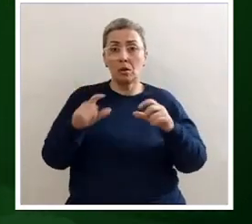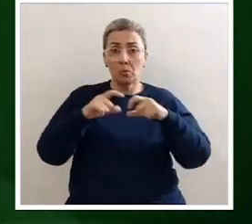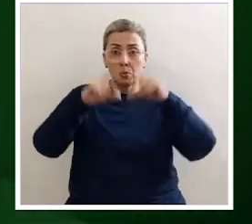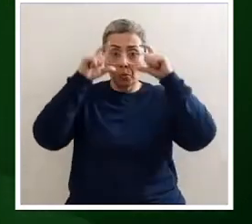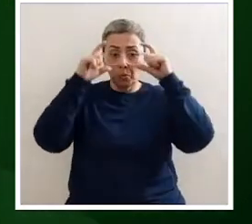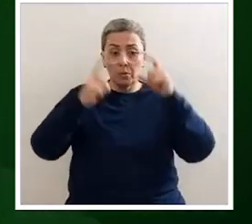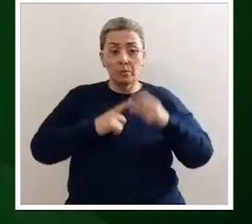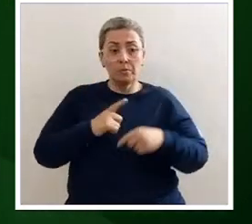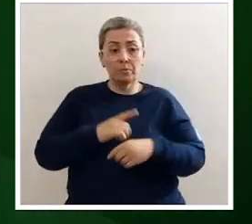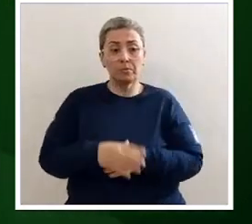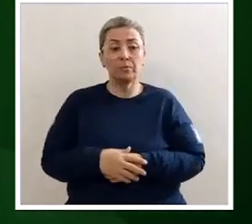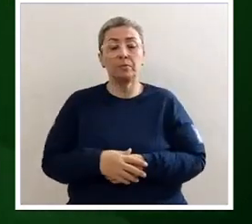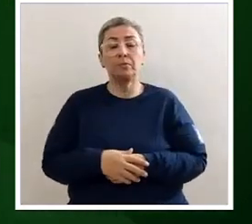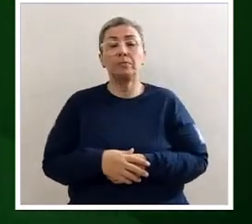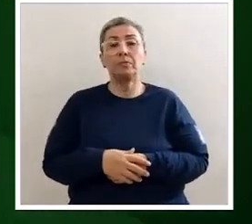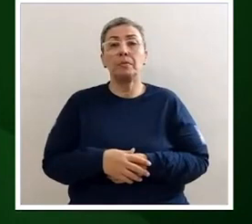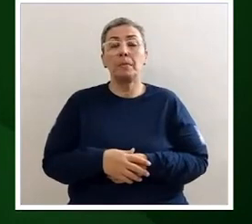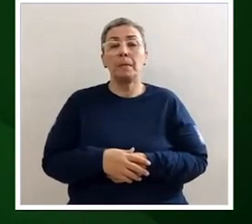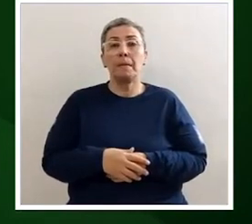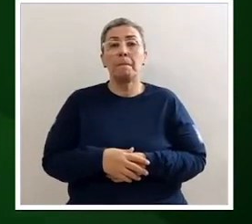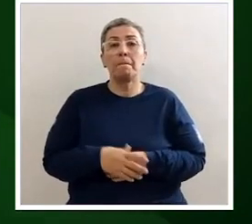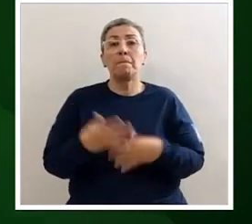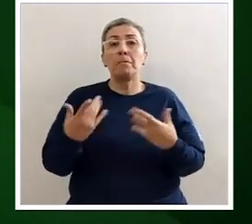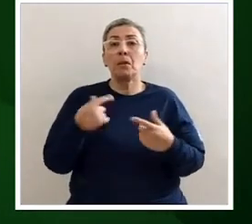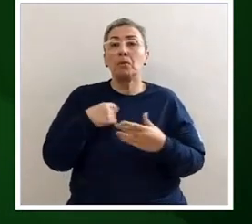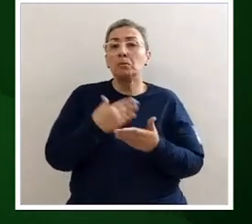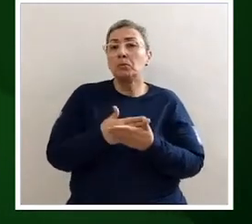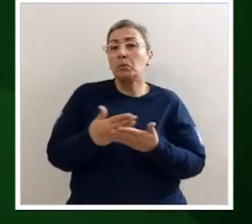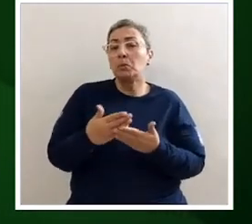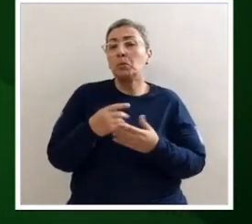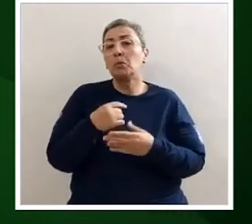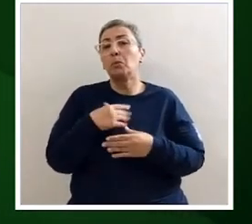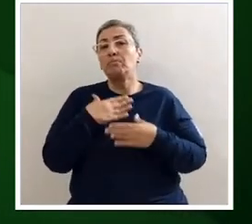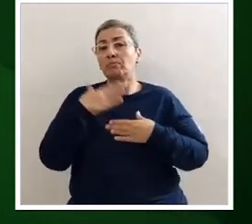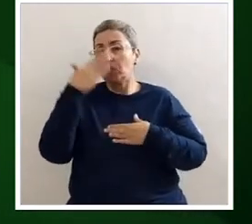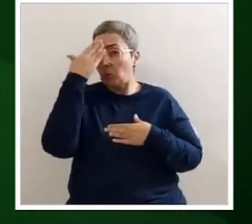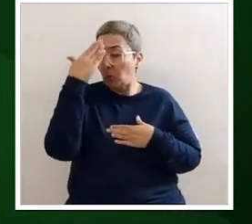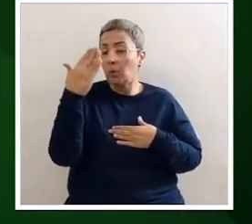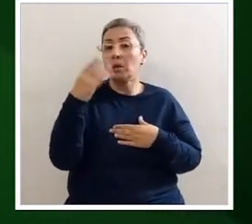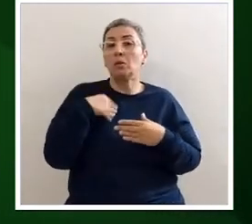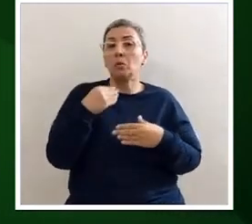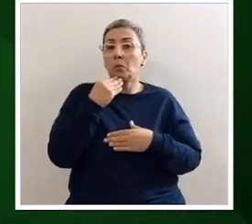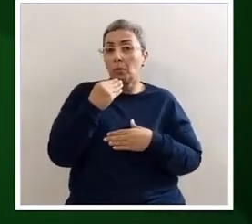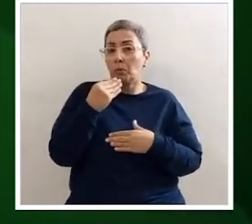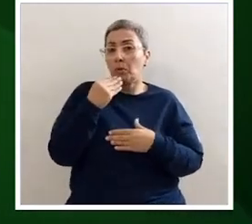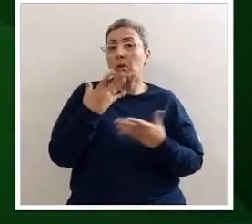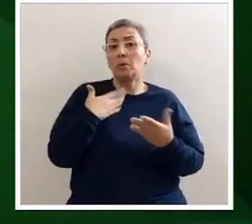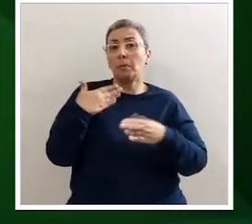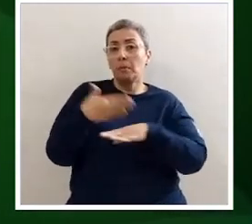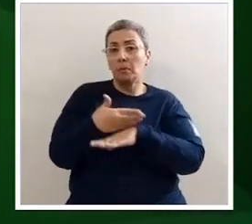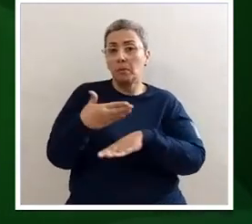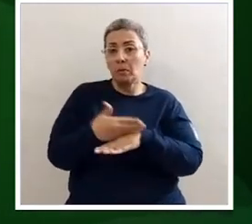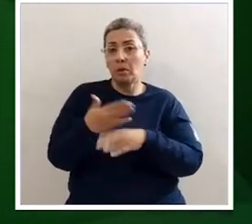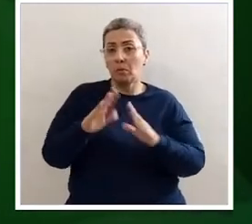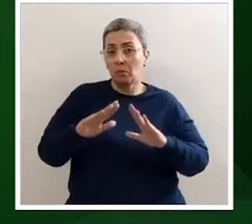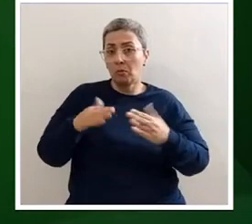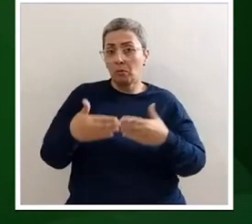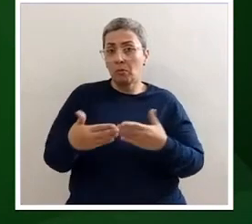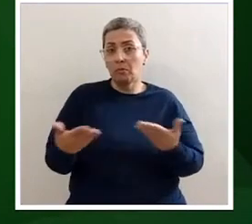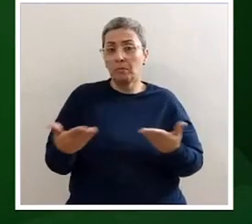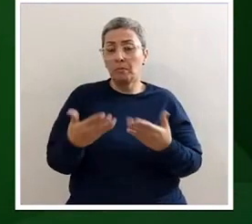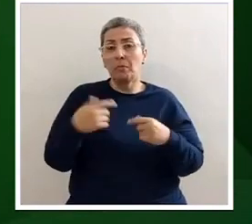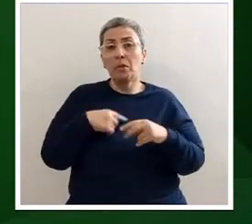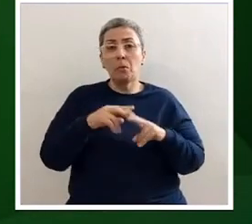óculos em princípio gostaria de agradecer né oportunidade a participação neste fórum